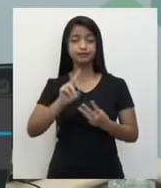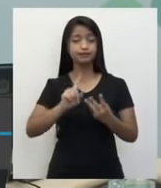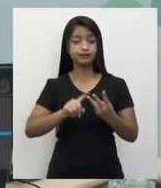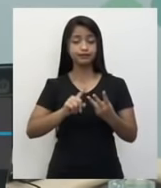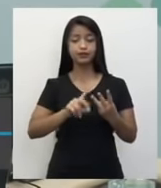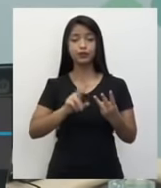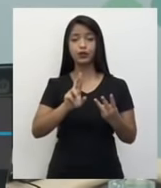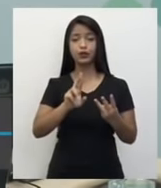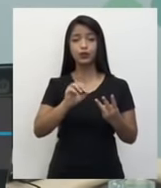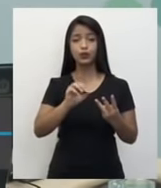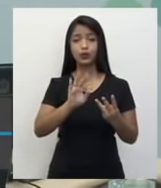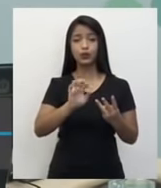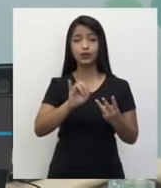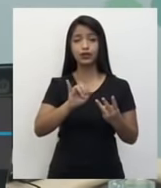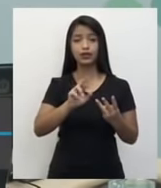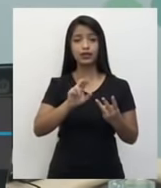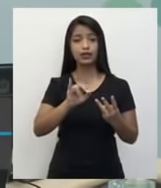a Laura, maquiador,